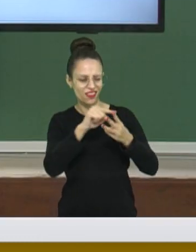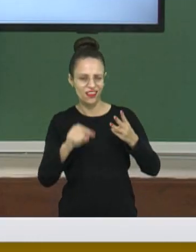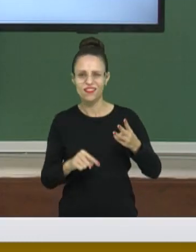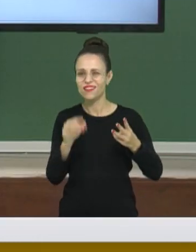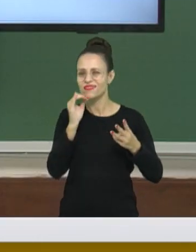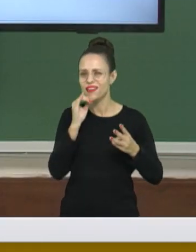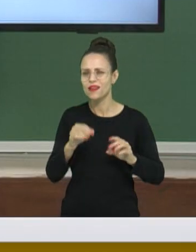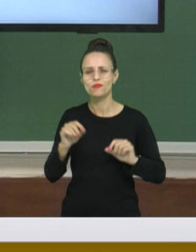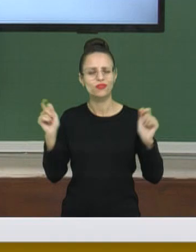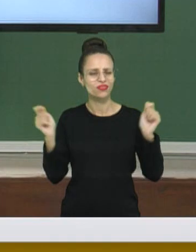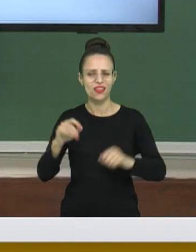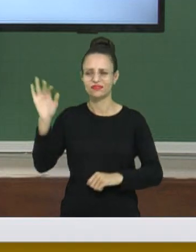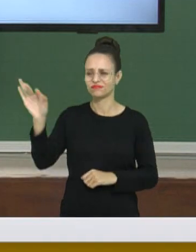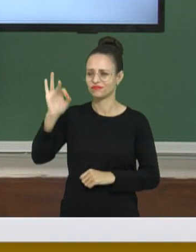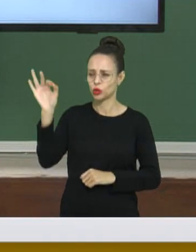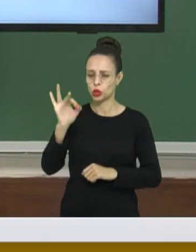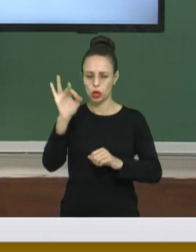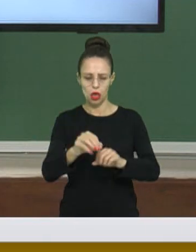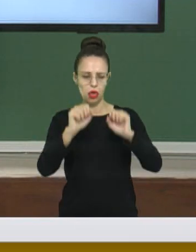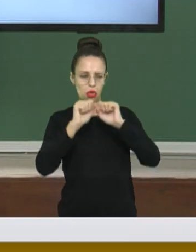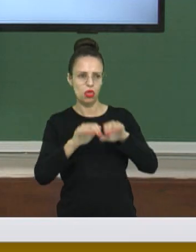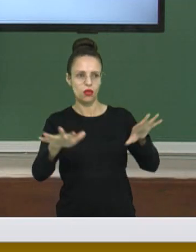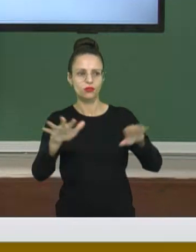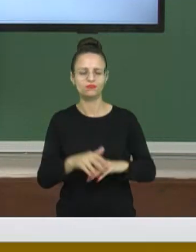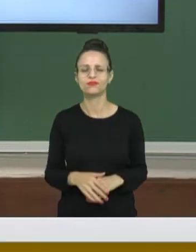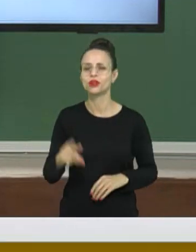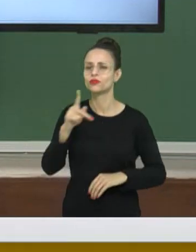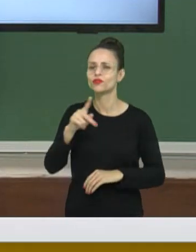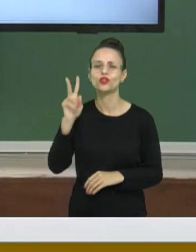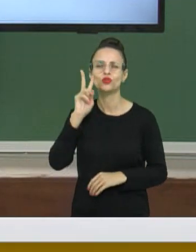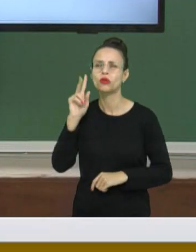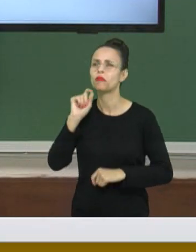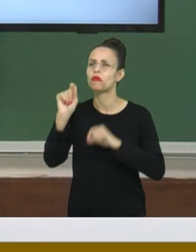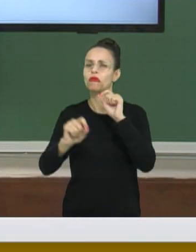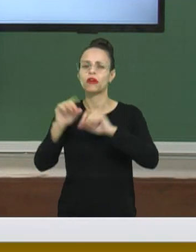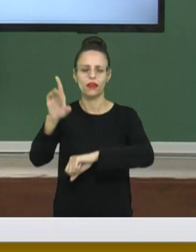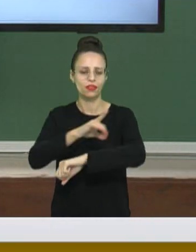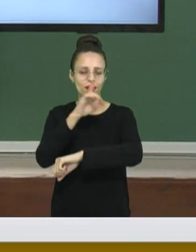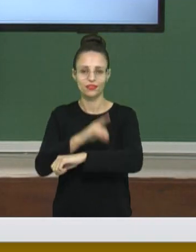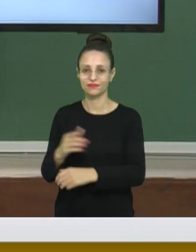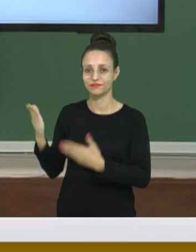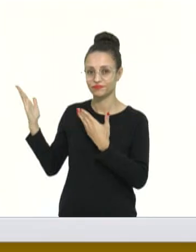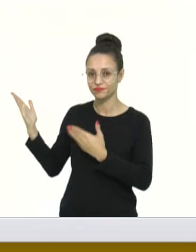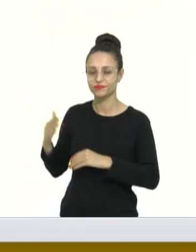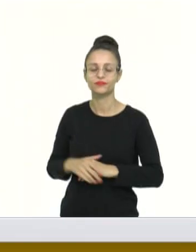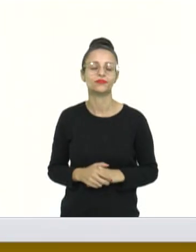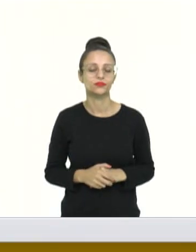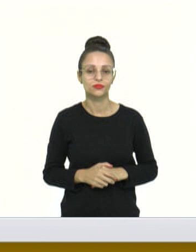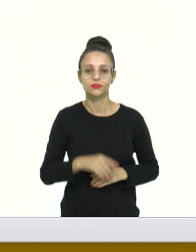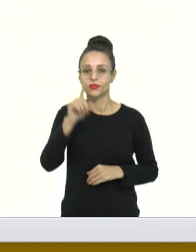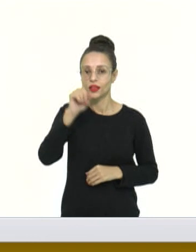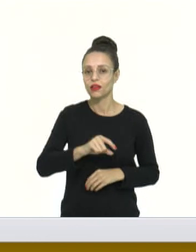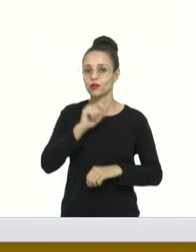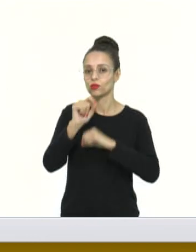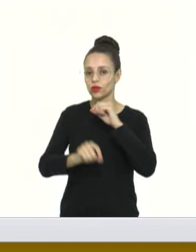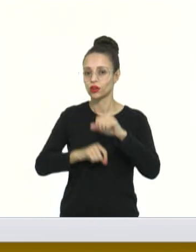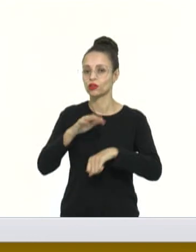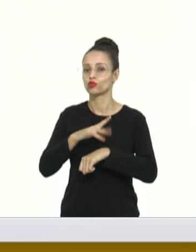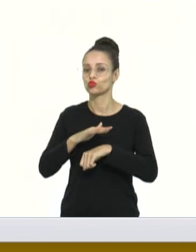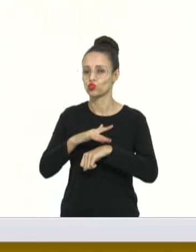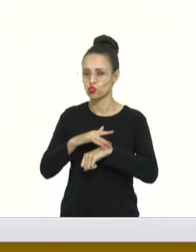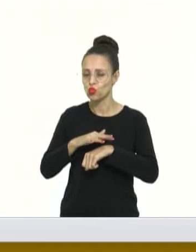mosquito quer, né? Professora, mas eu não lembro direito o que era dengue. Tá aqui, ó. Dengue trata-se de uma